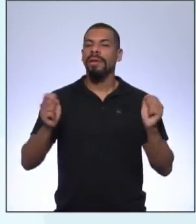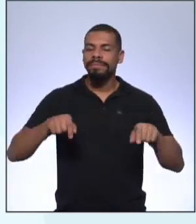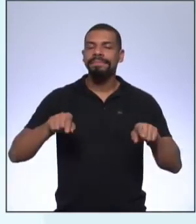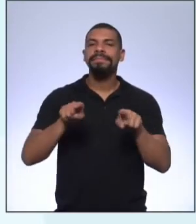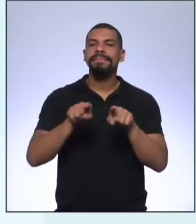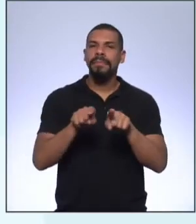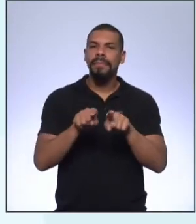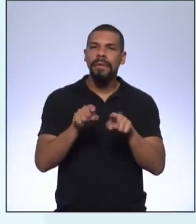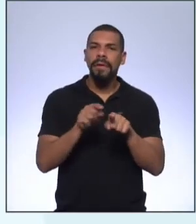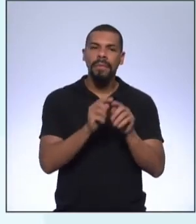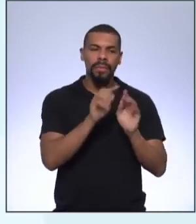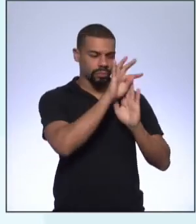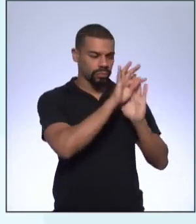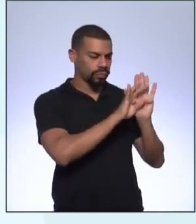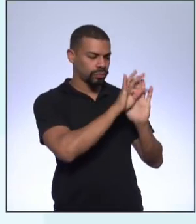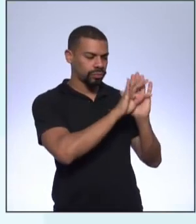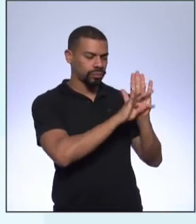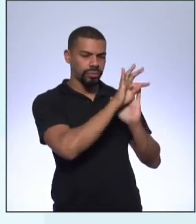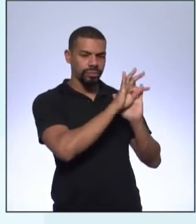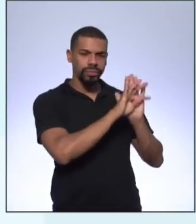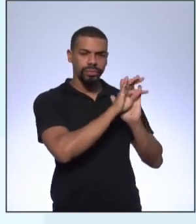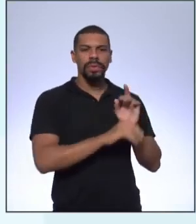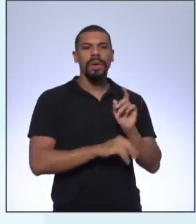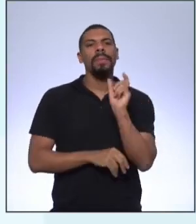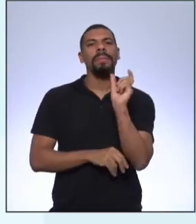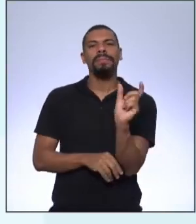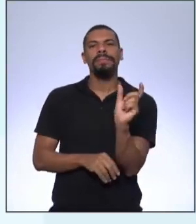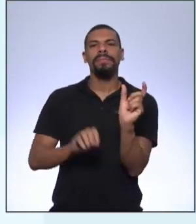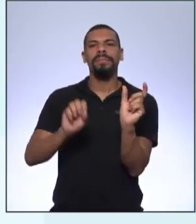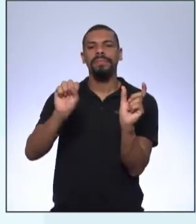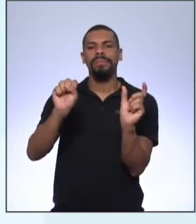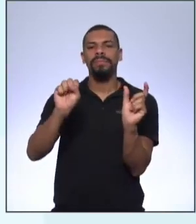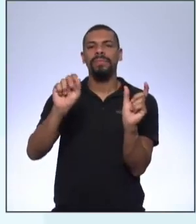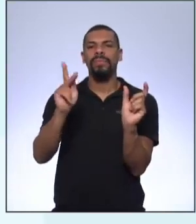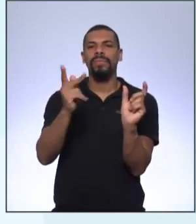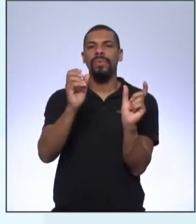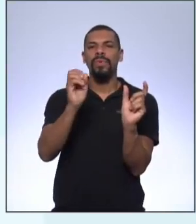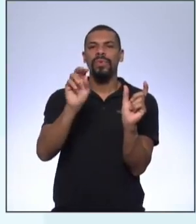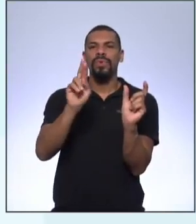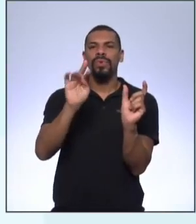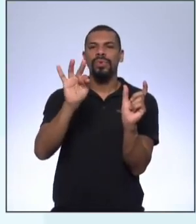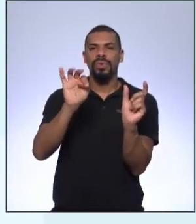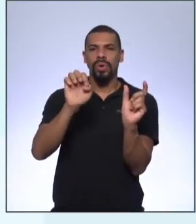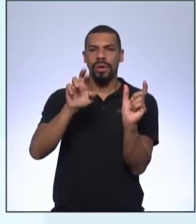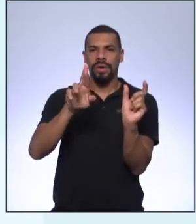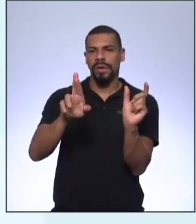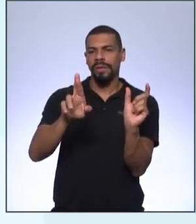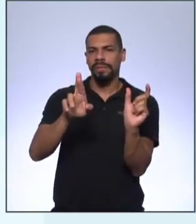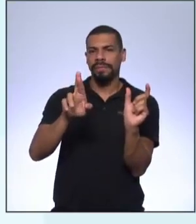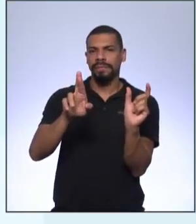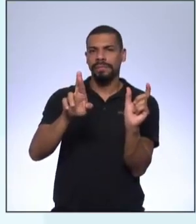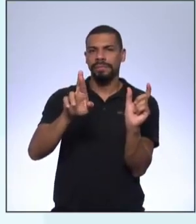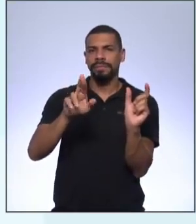né, nesse texto, a palavra short. Se você sabe que short é short,